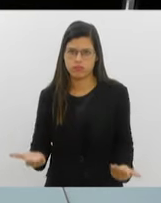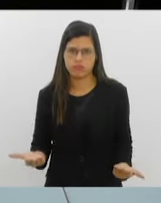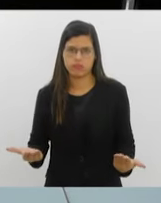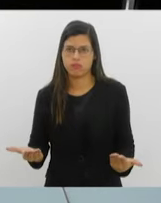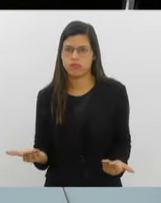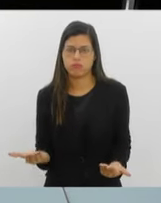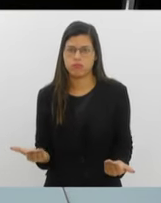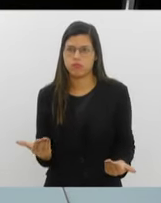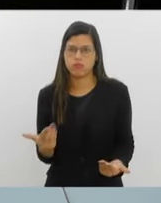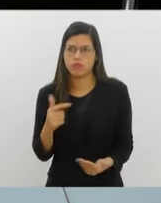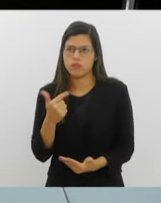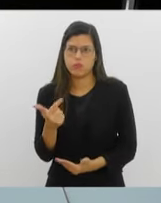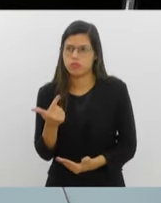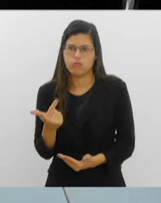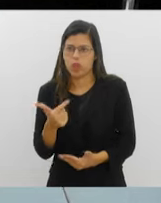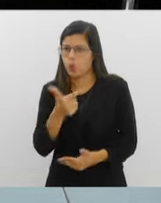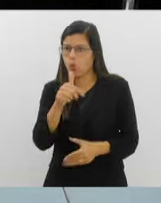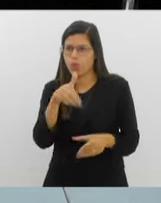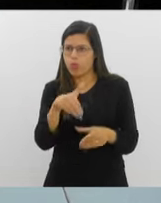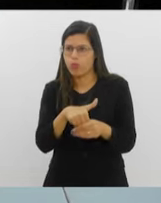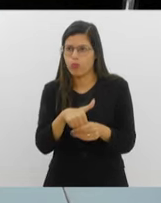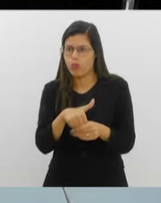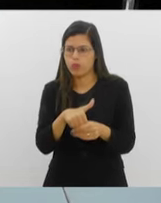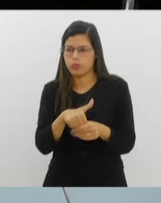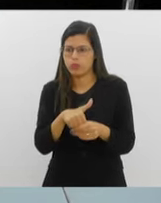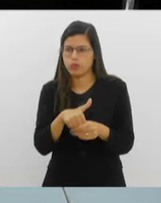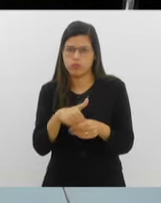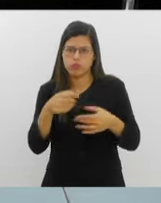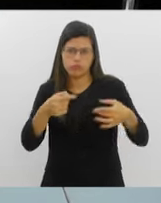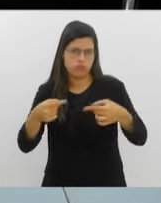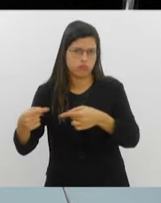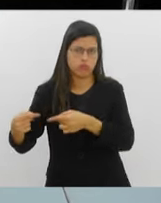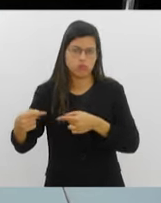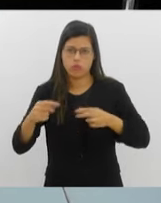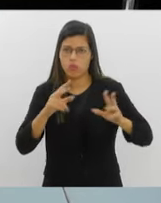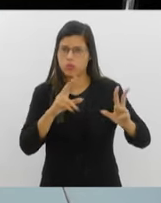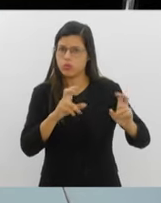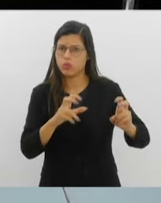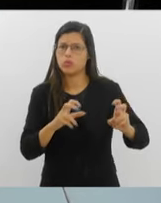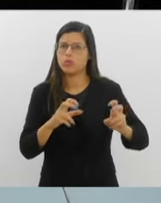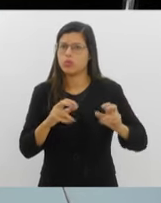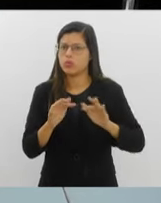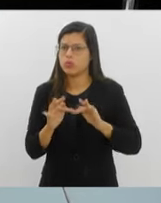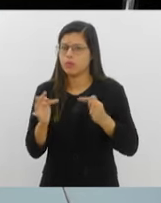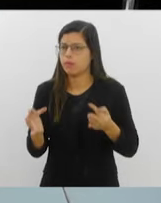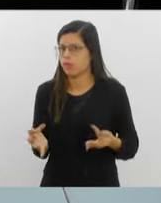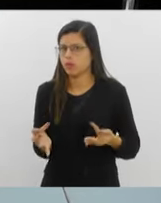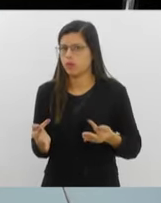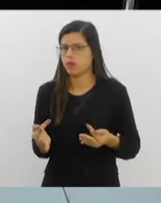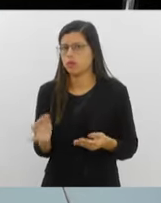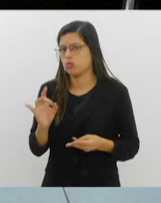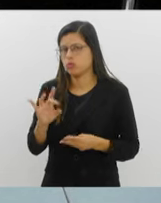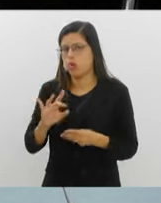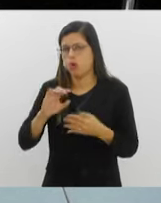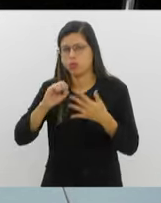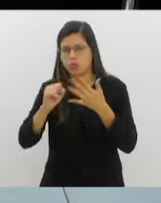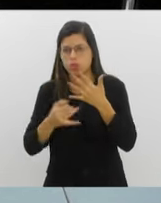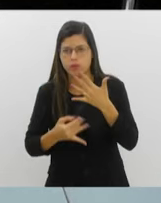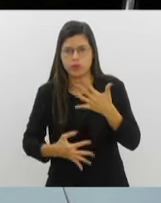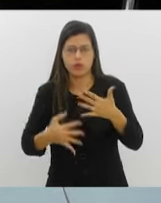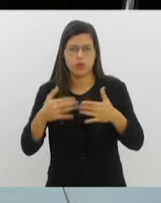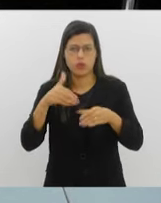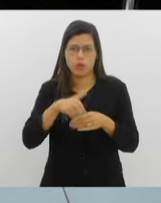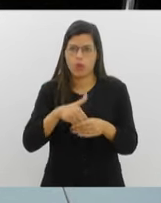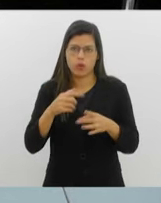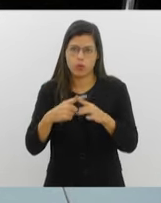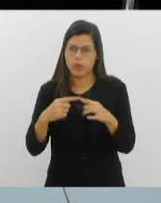Não tem outro voto admissível. Eu não estou discutindo a matéria, eu estou simplesmente justificando o voto, porque nós estamos dando o voto